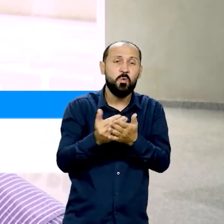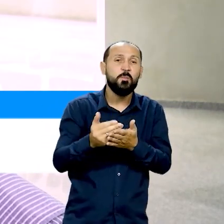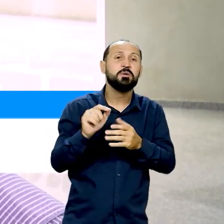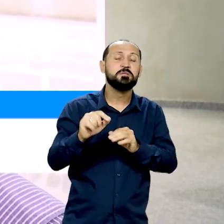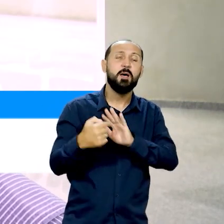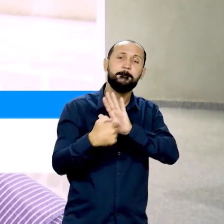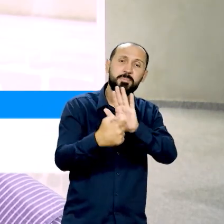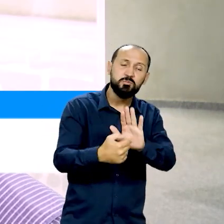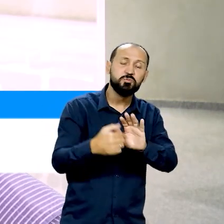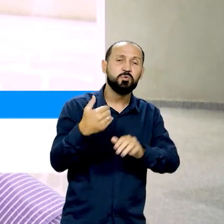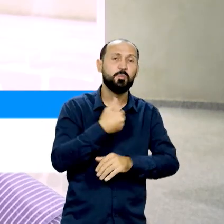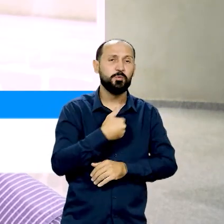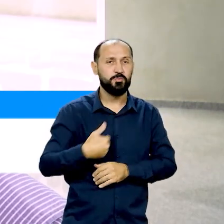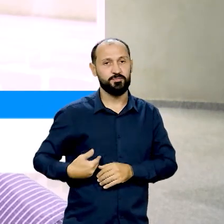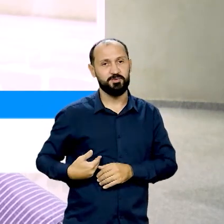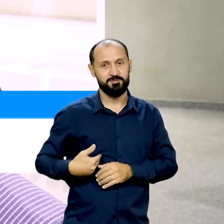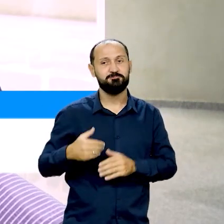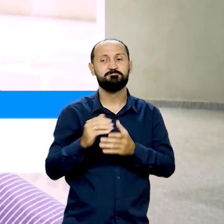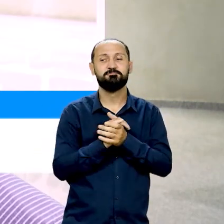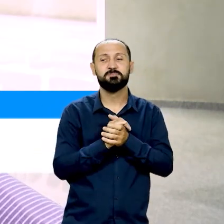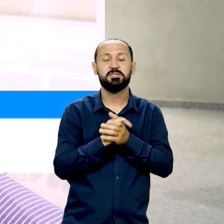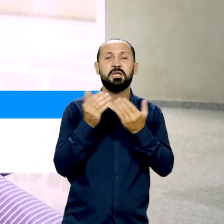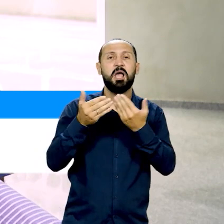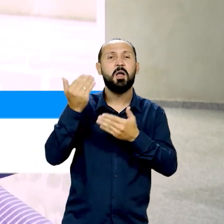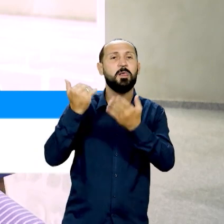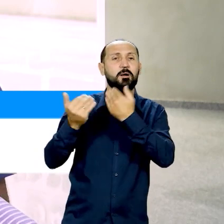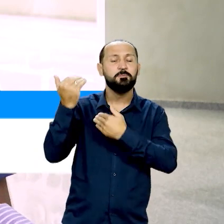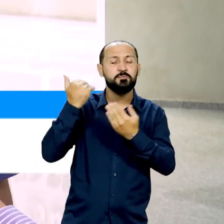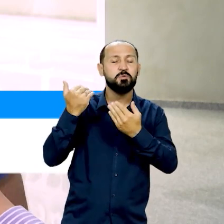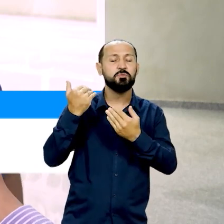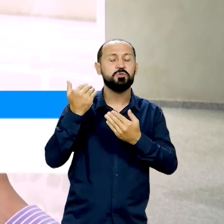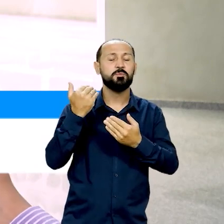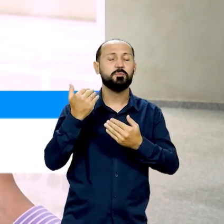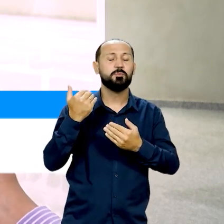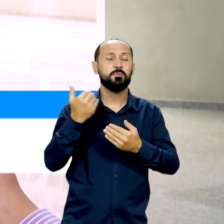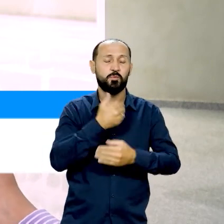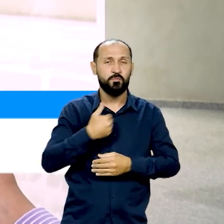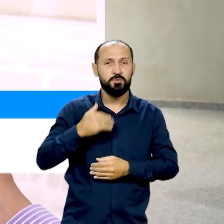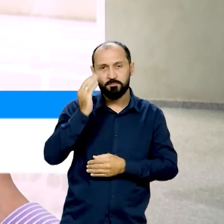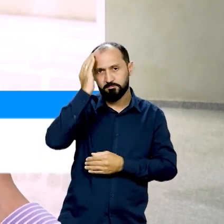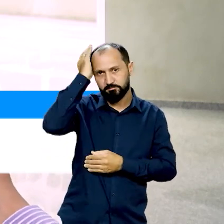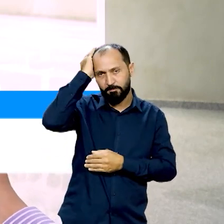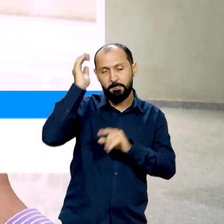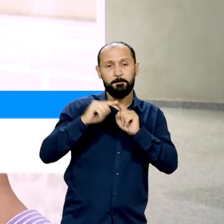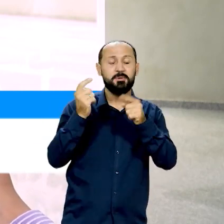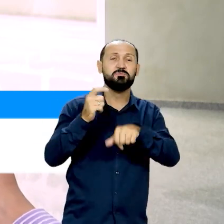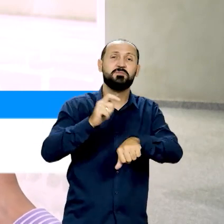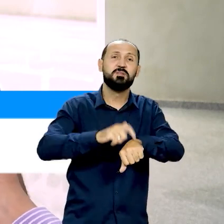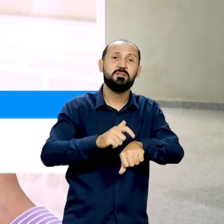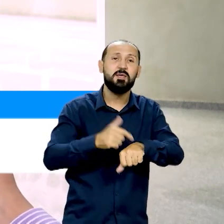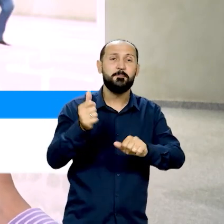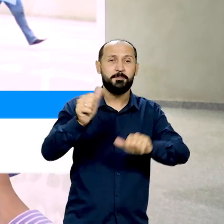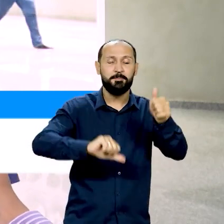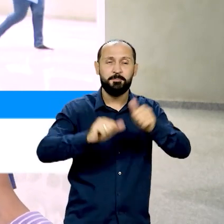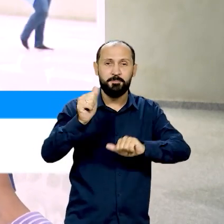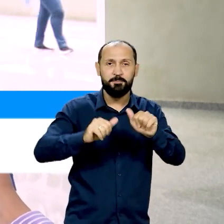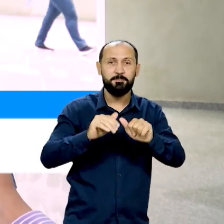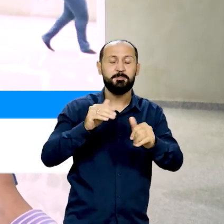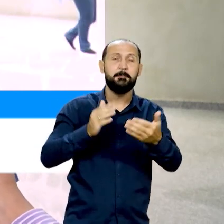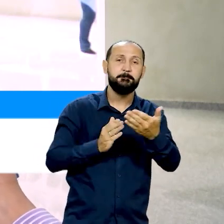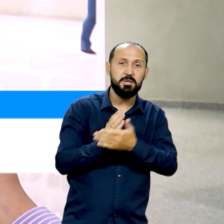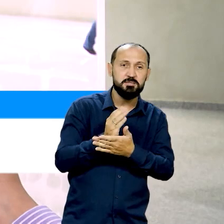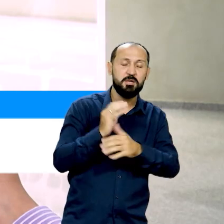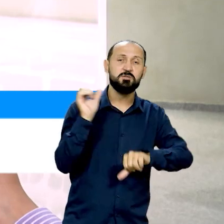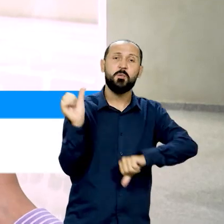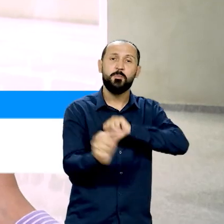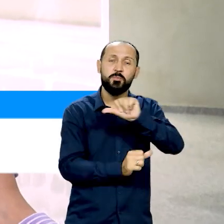vindo da casa, apresentamos ao governo e naquela época para o Reinaldo Azambuja, só que não teve tempo hábil para ser